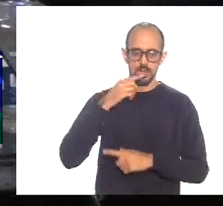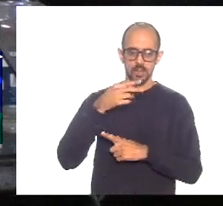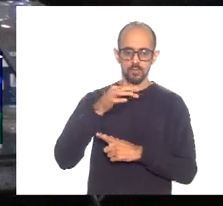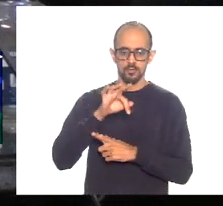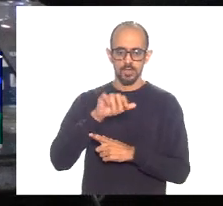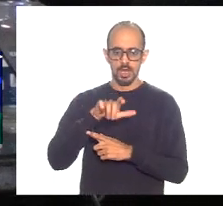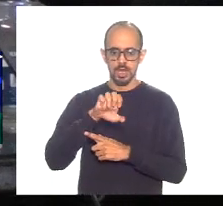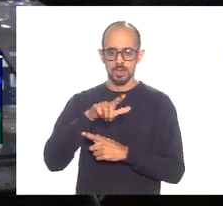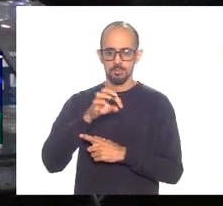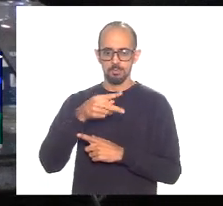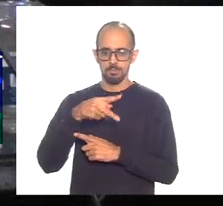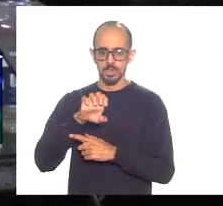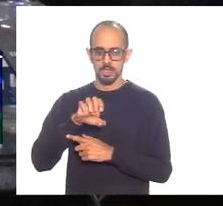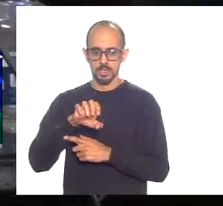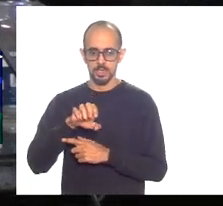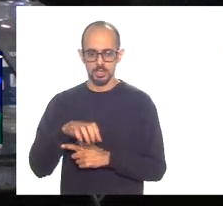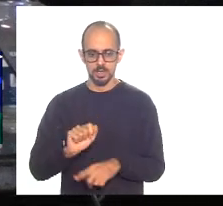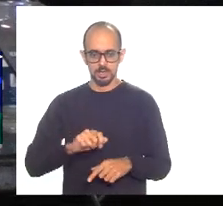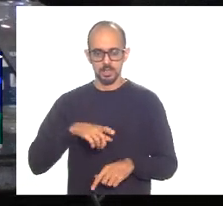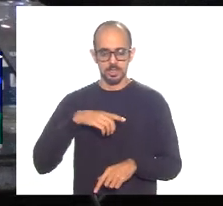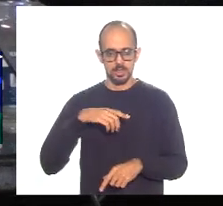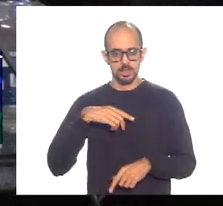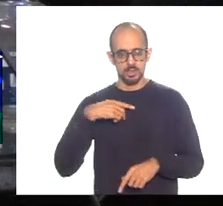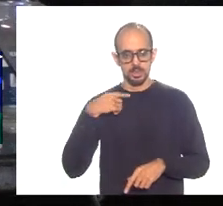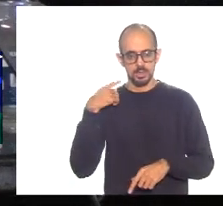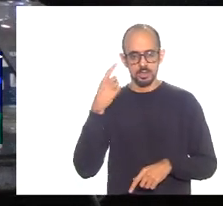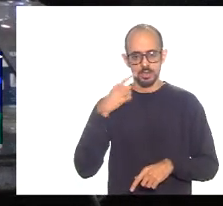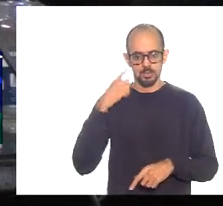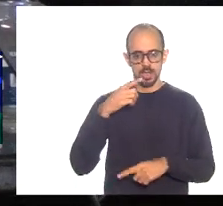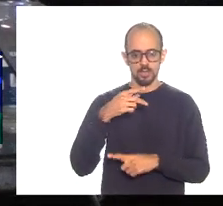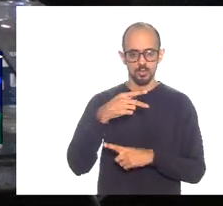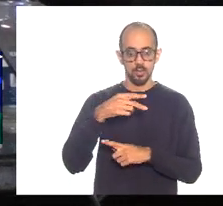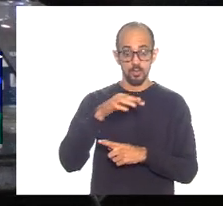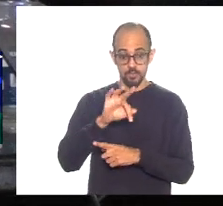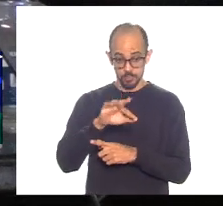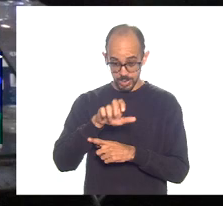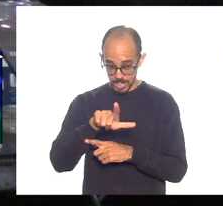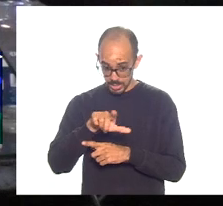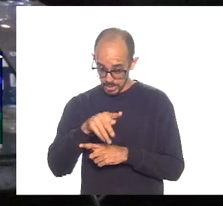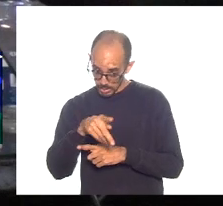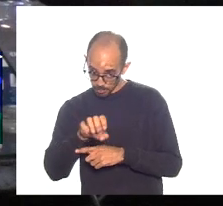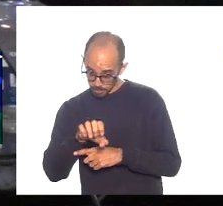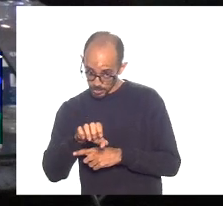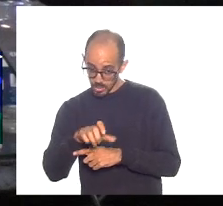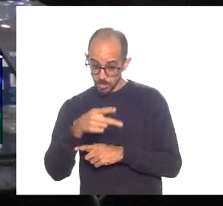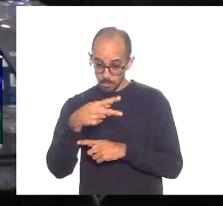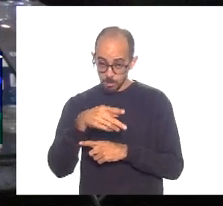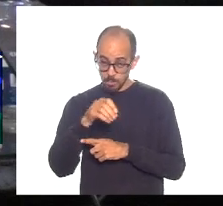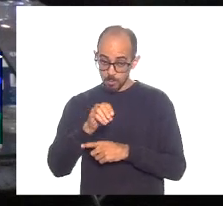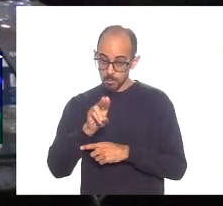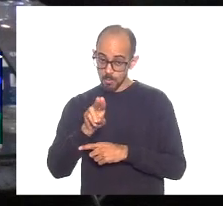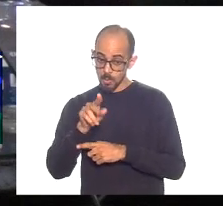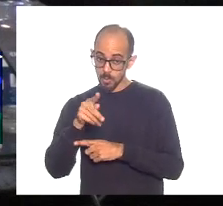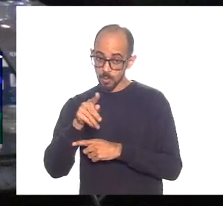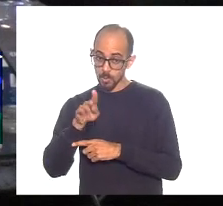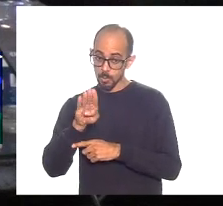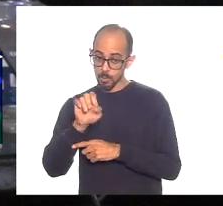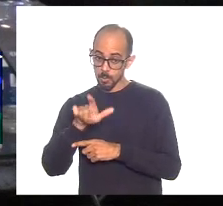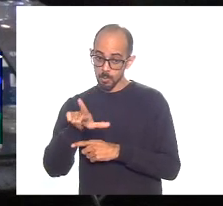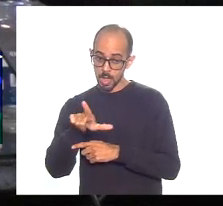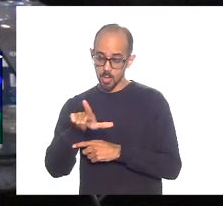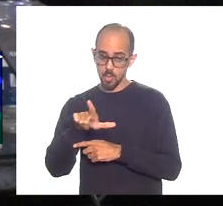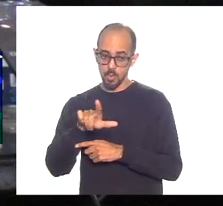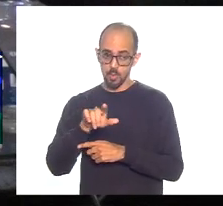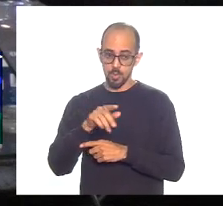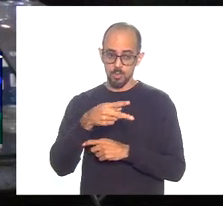Felipe Soares deputado Felipe o Felipe poubel o deputado